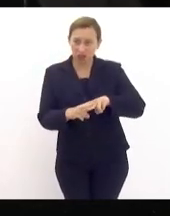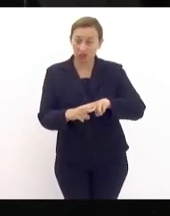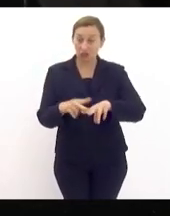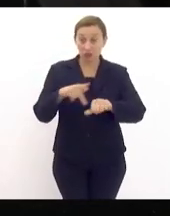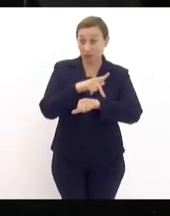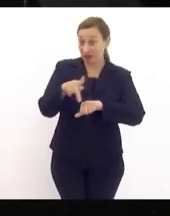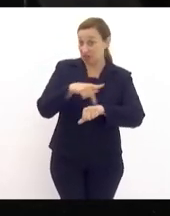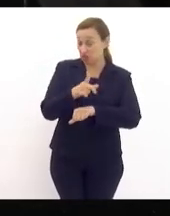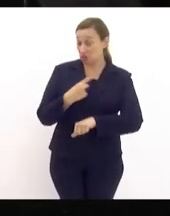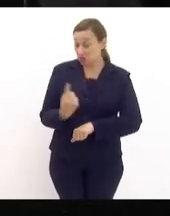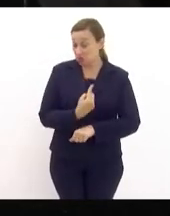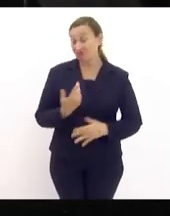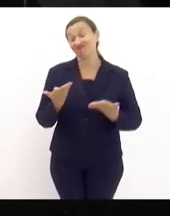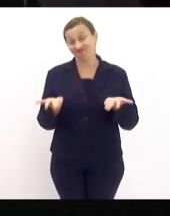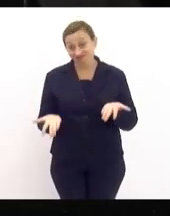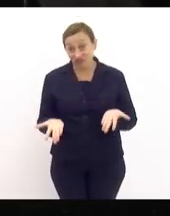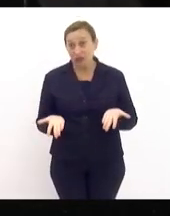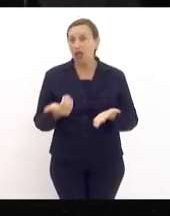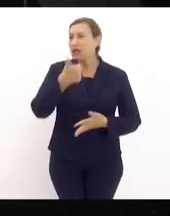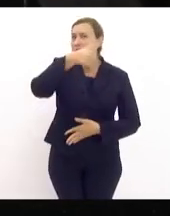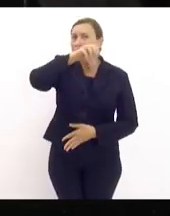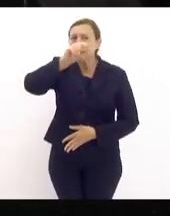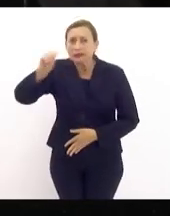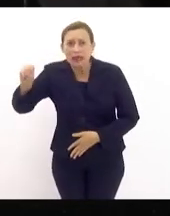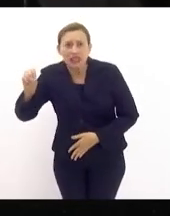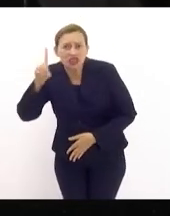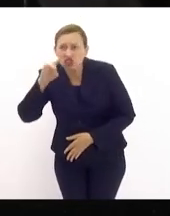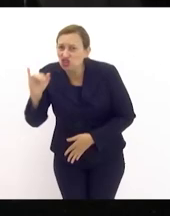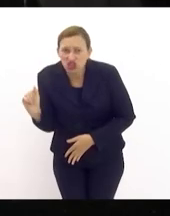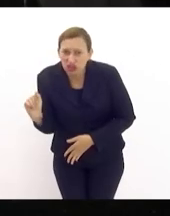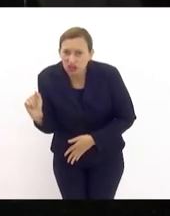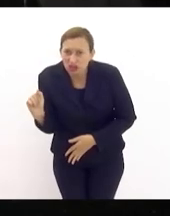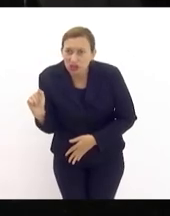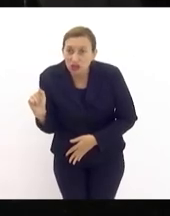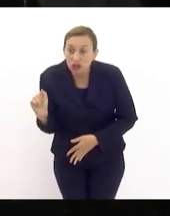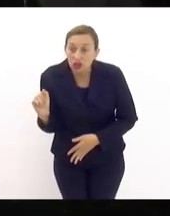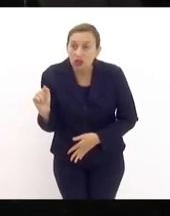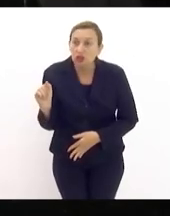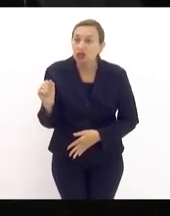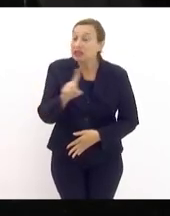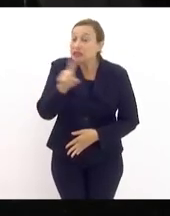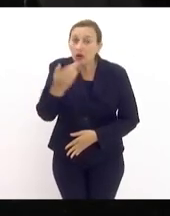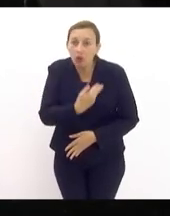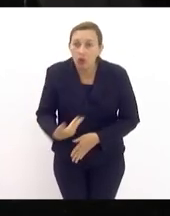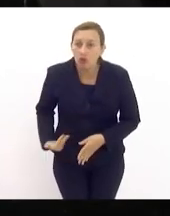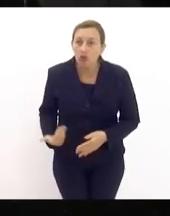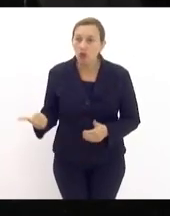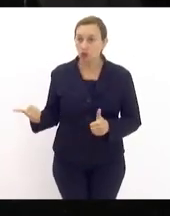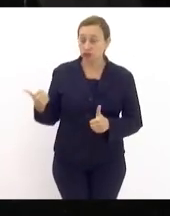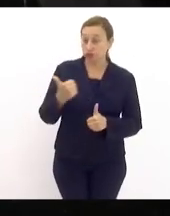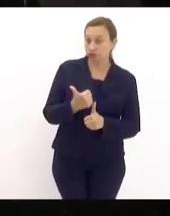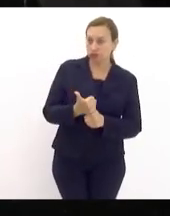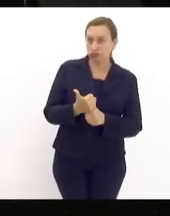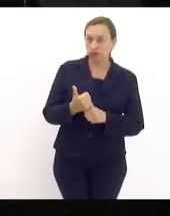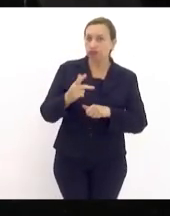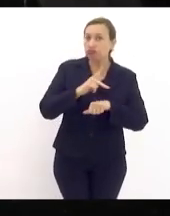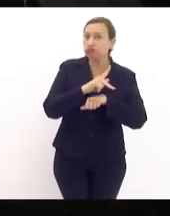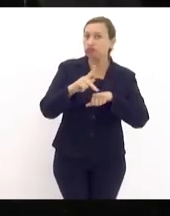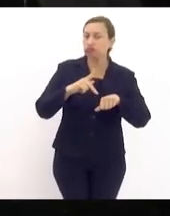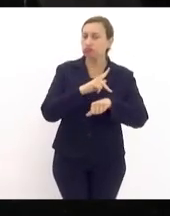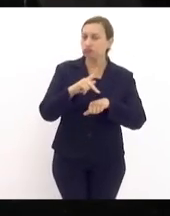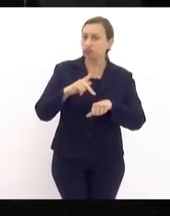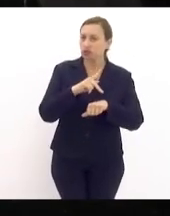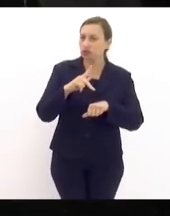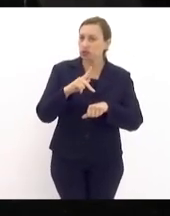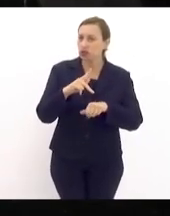país. São 100 dias de um desgoverno que assumiu esse país